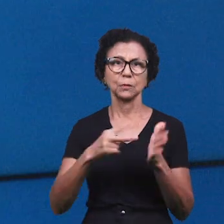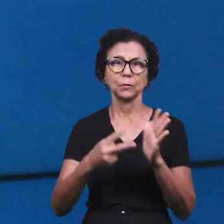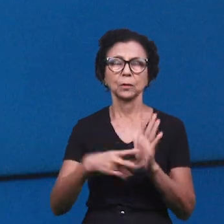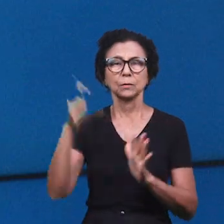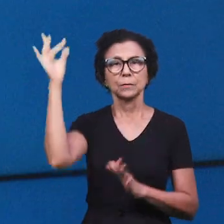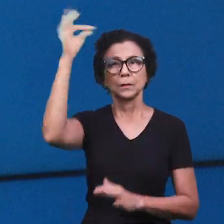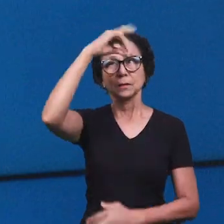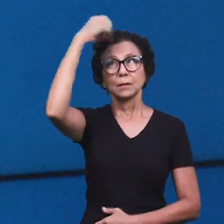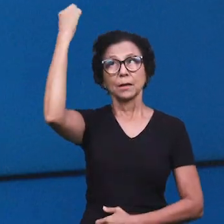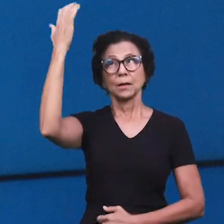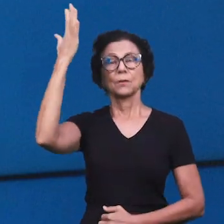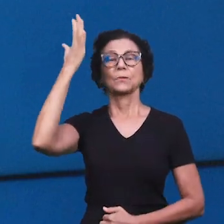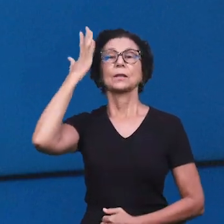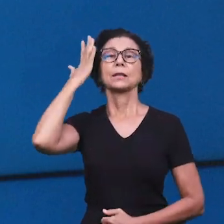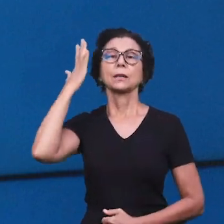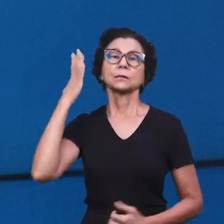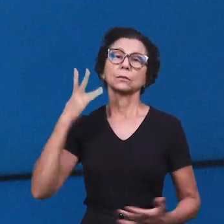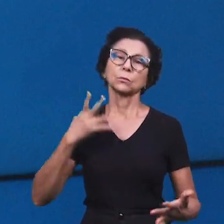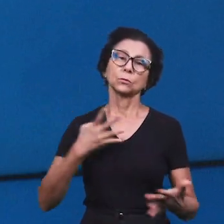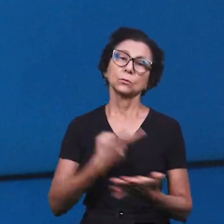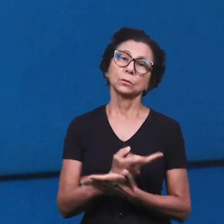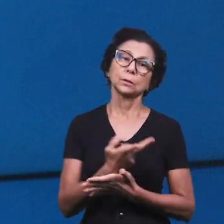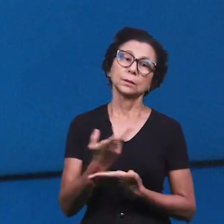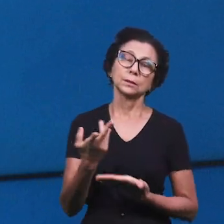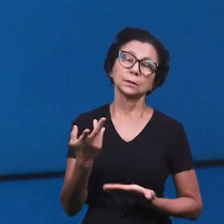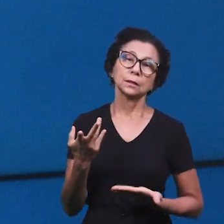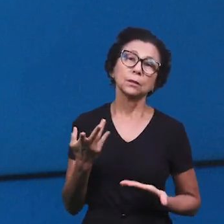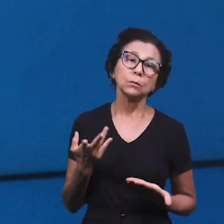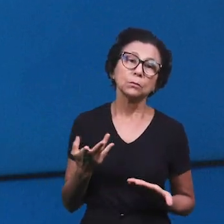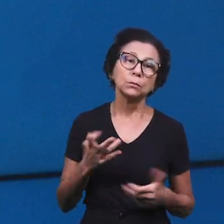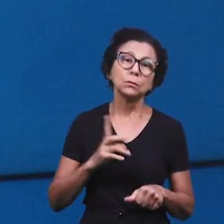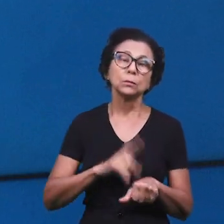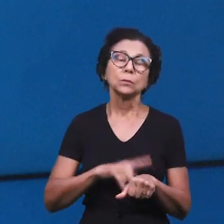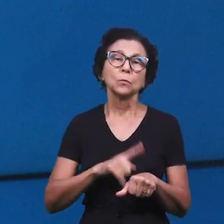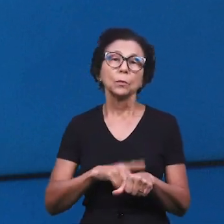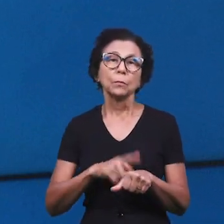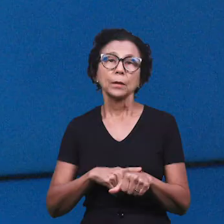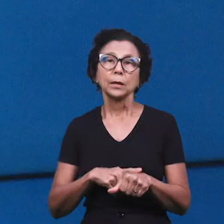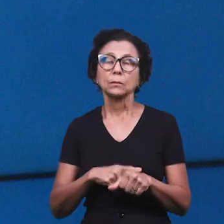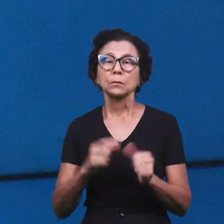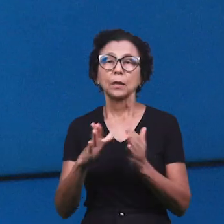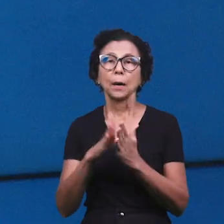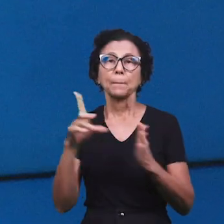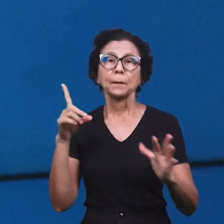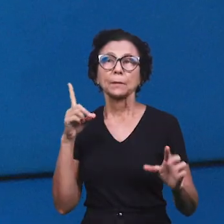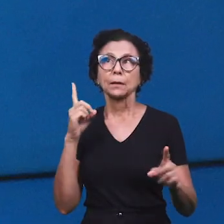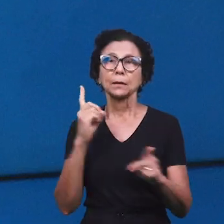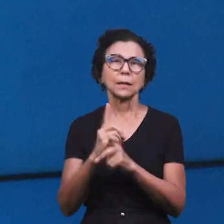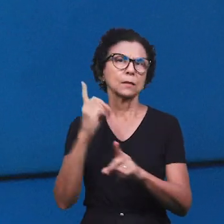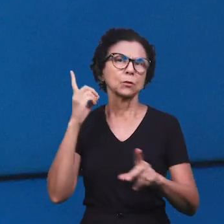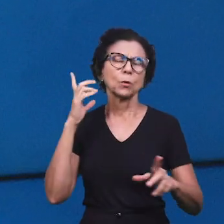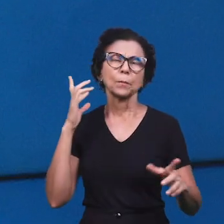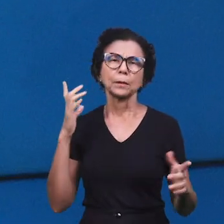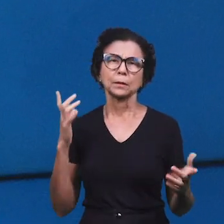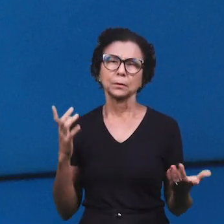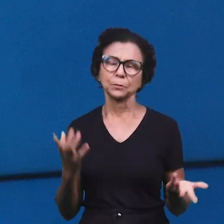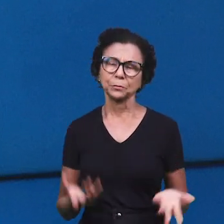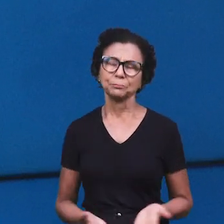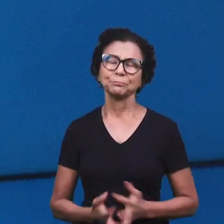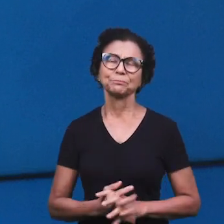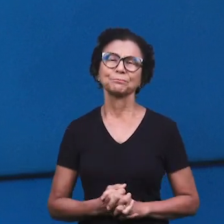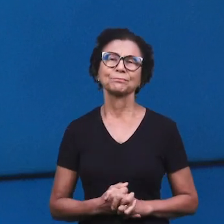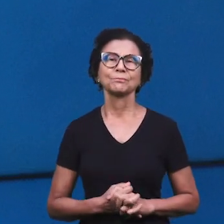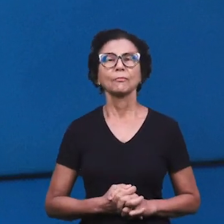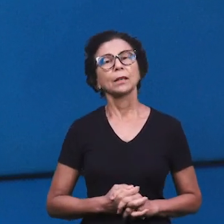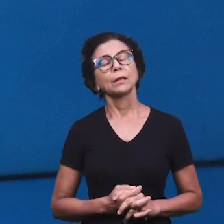palavra, então os irmãos encontraram, a igreja, né, encontrou ali na pessoa de um reformador, encontrou ali os princípios da